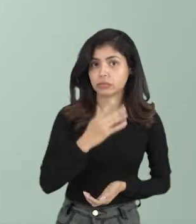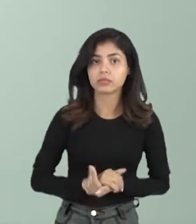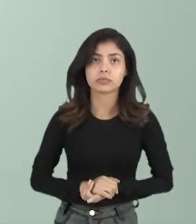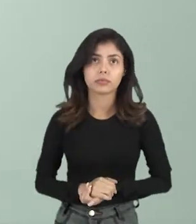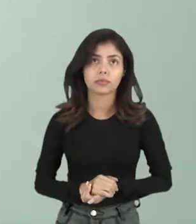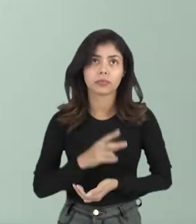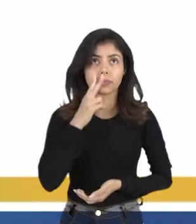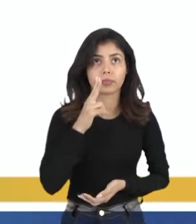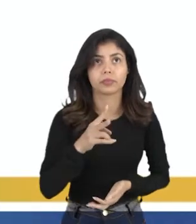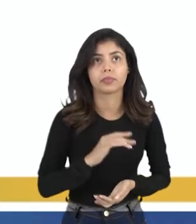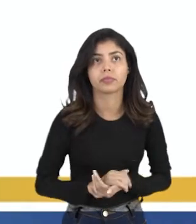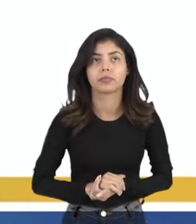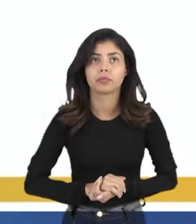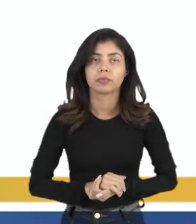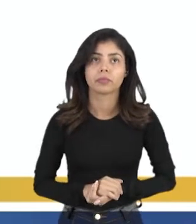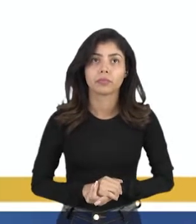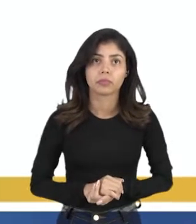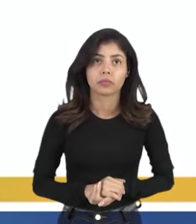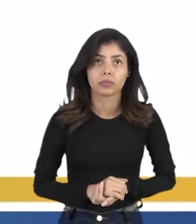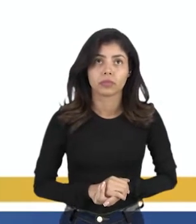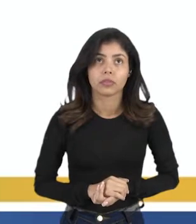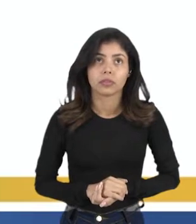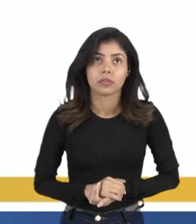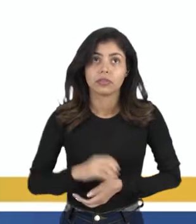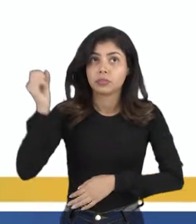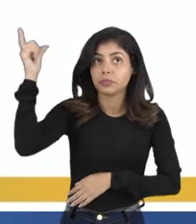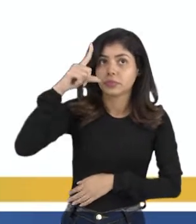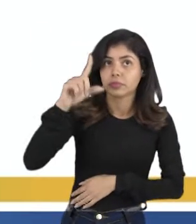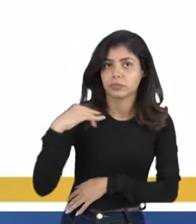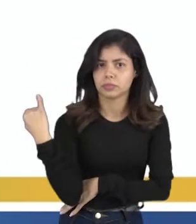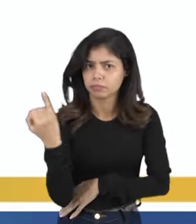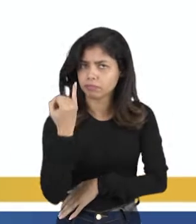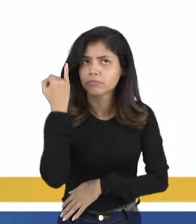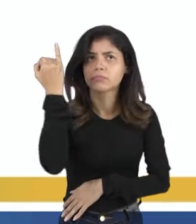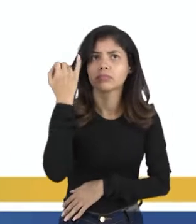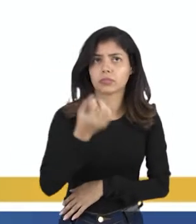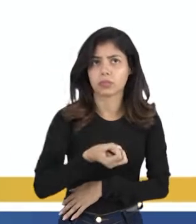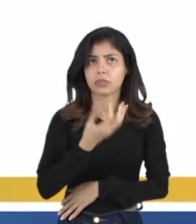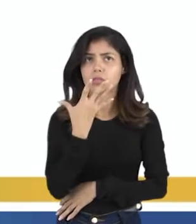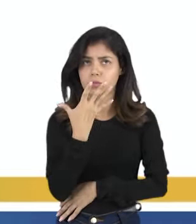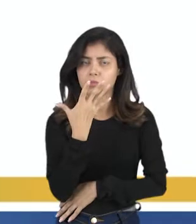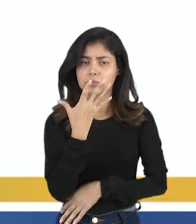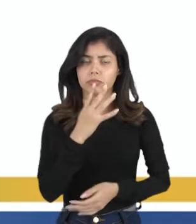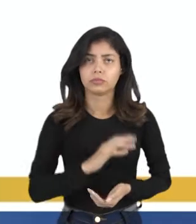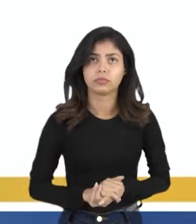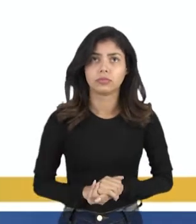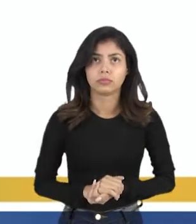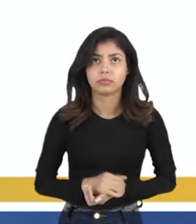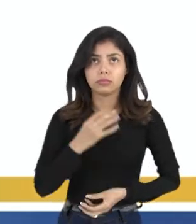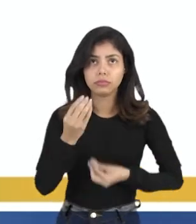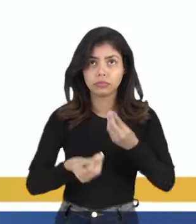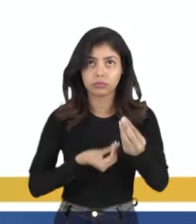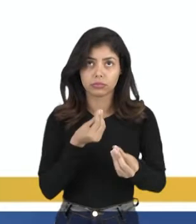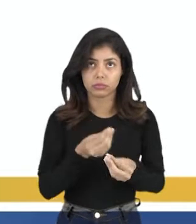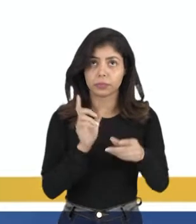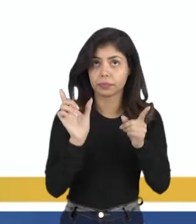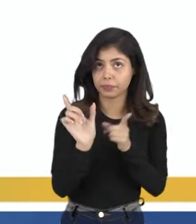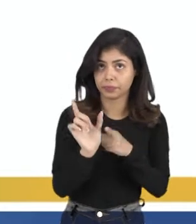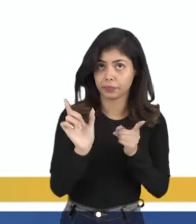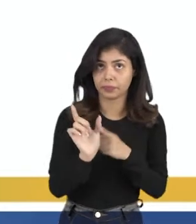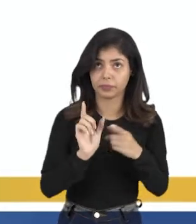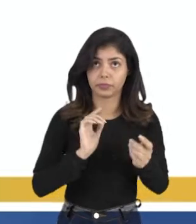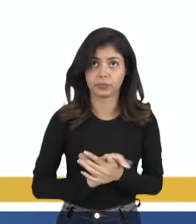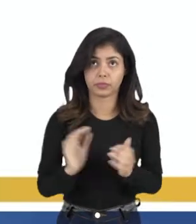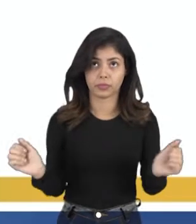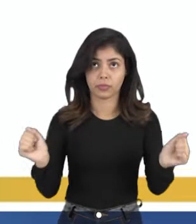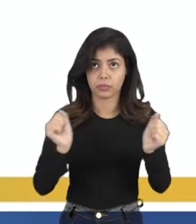Vamos conferir? Acompanha comigo. A luz é tão importante para a fotografia que a origem